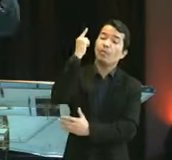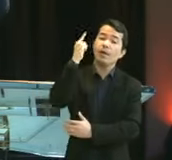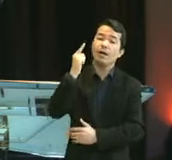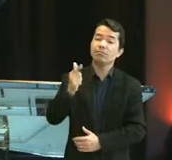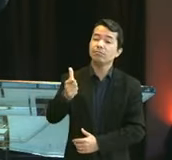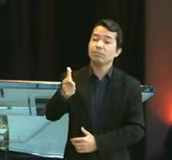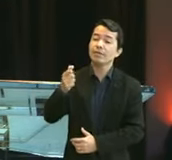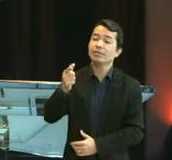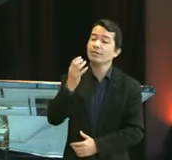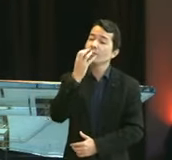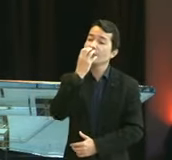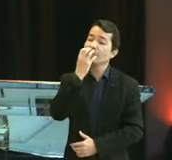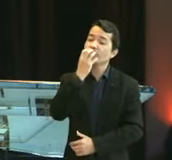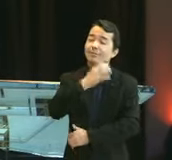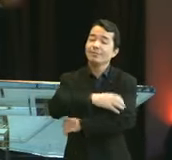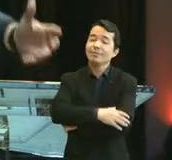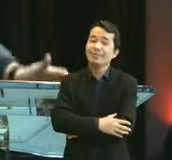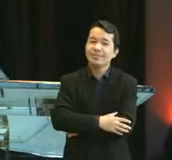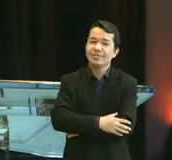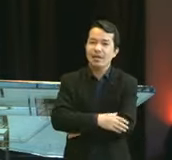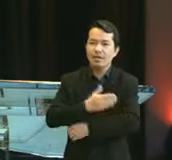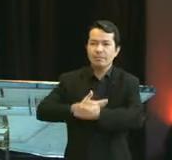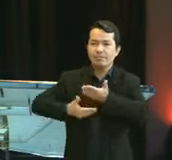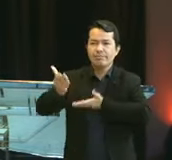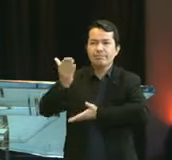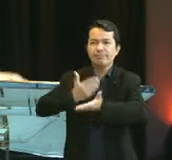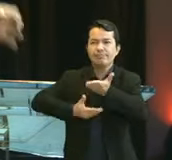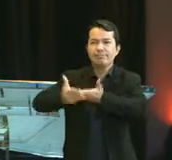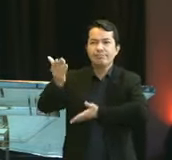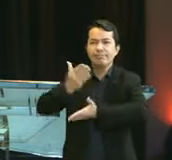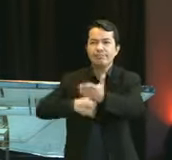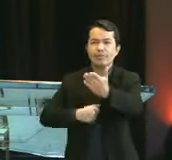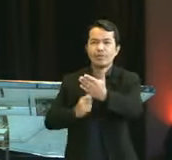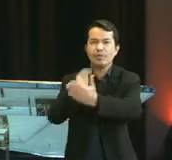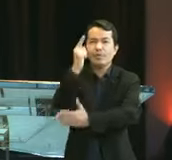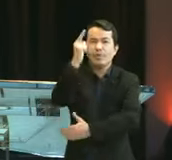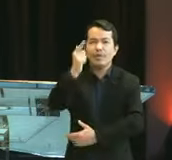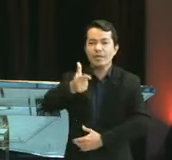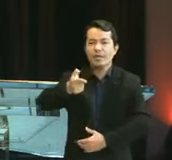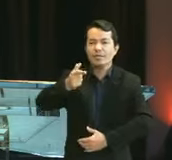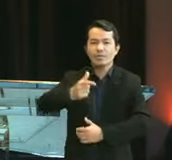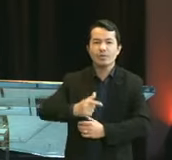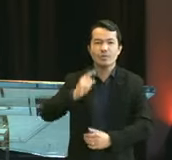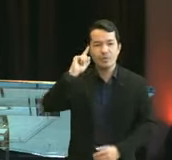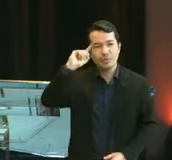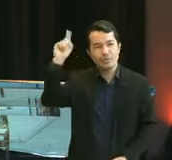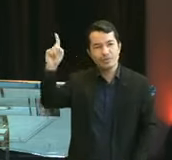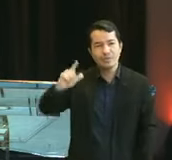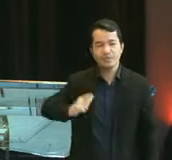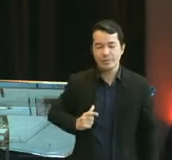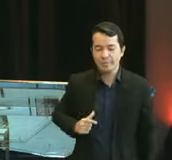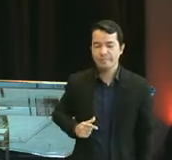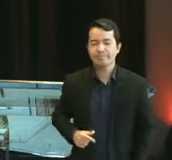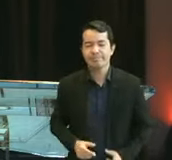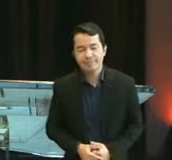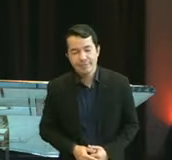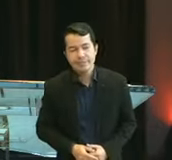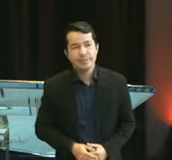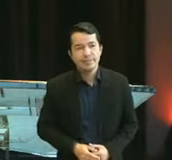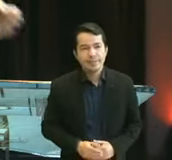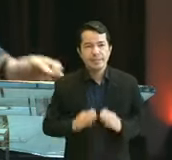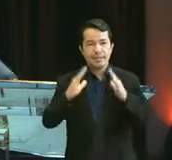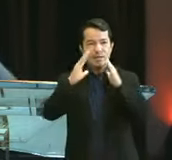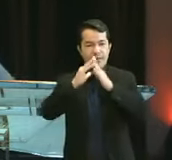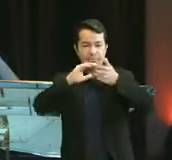Depois de uma negociação, ele consegue comprar um cachorro. Um dia ele está andando na rua, Senhor, eu preciso pôr telhado nas igrejas, e o que eu estou fazendo